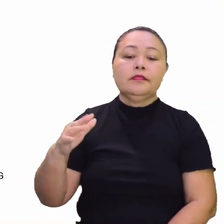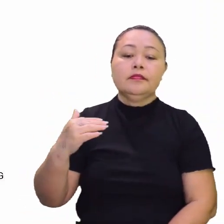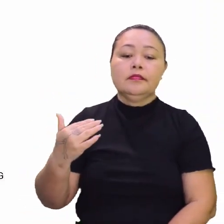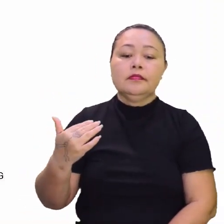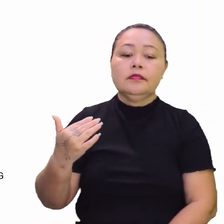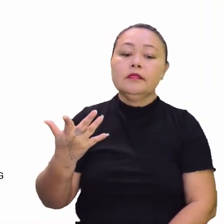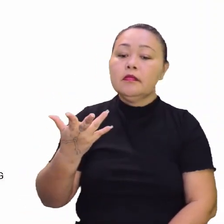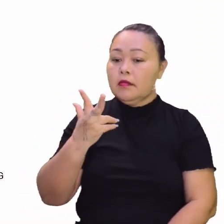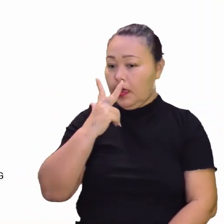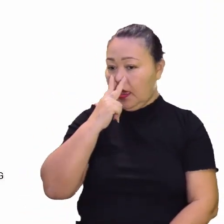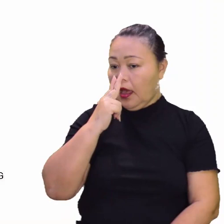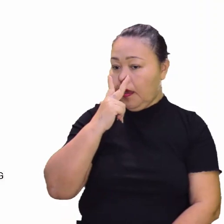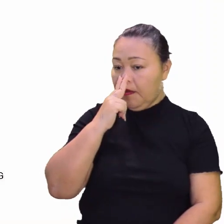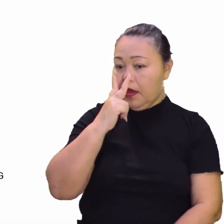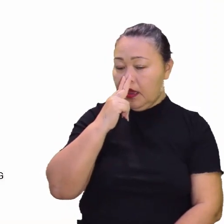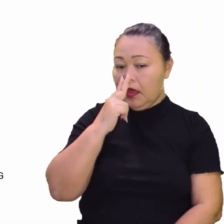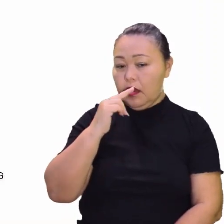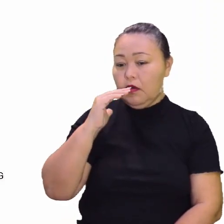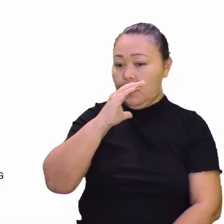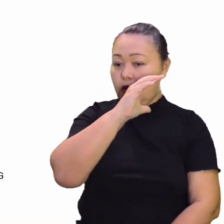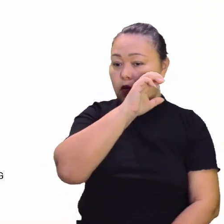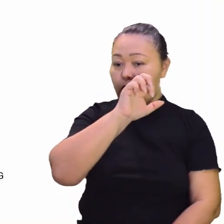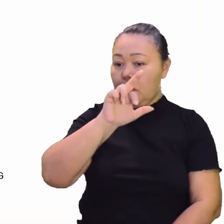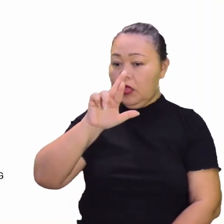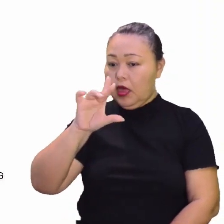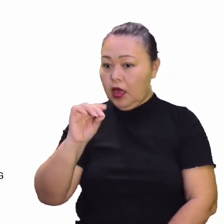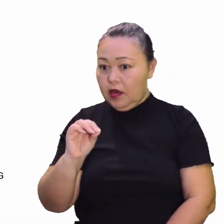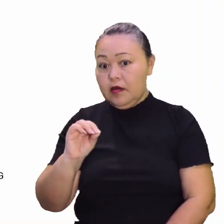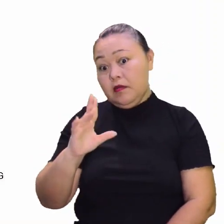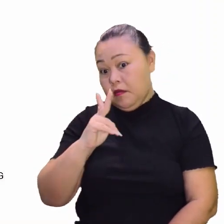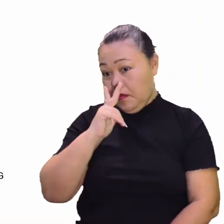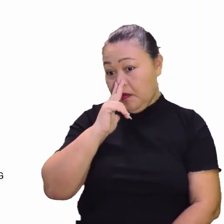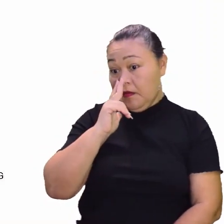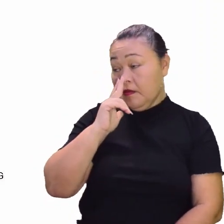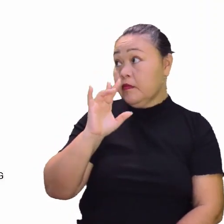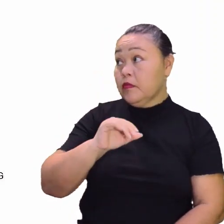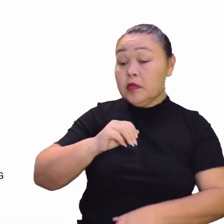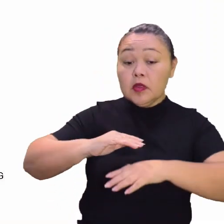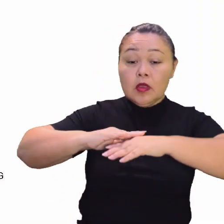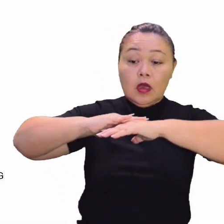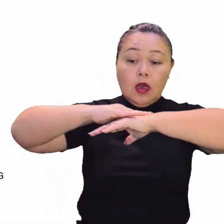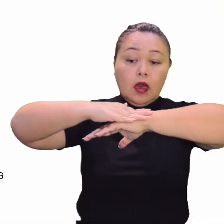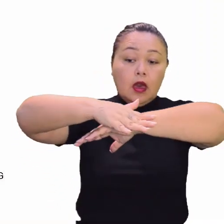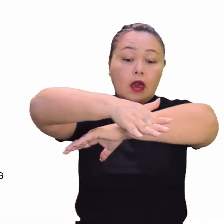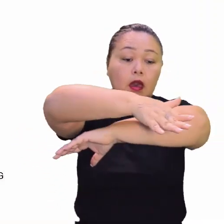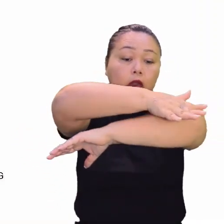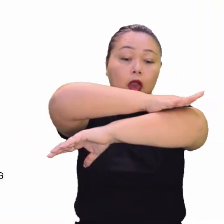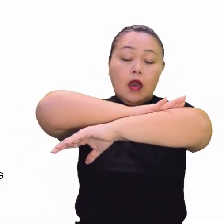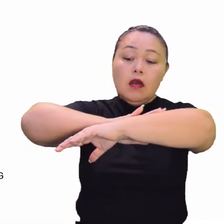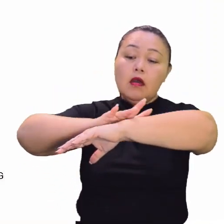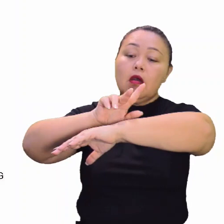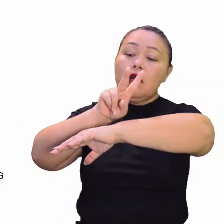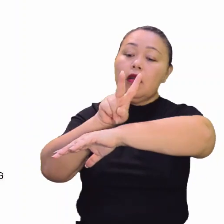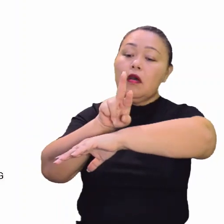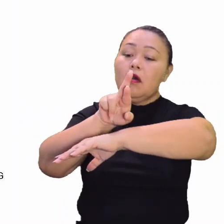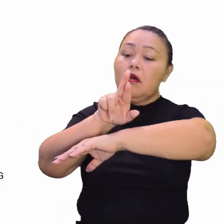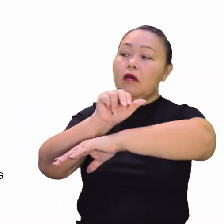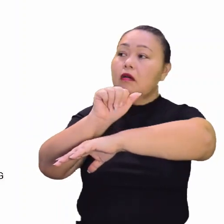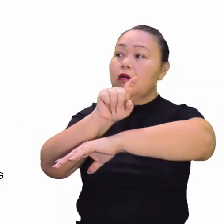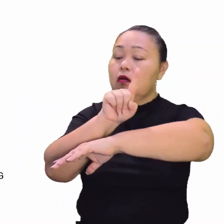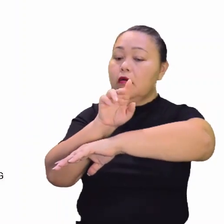até um pouco parecido com cerrado, né? Exatamente. Só que é um campo de várzea. É um campo de várzea.